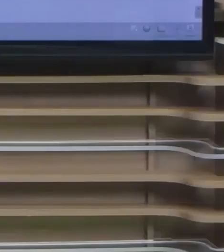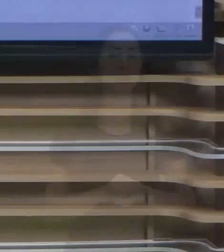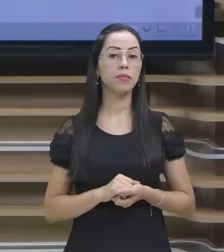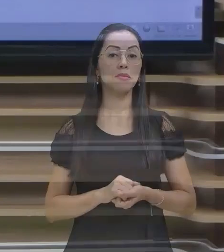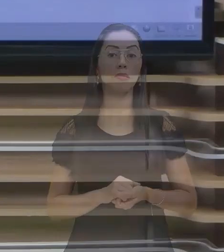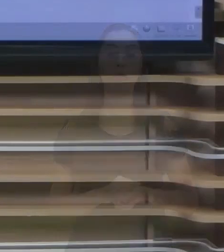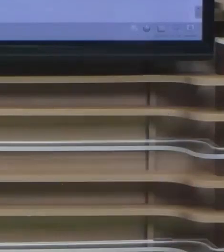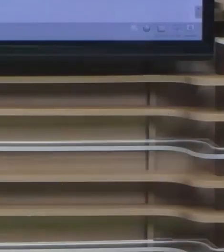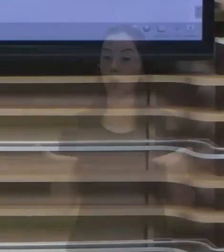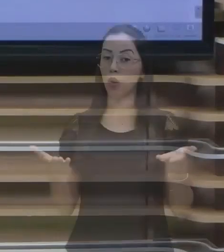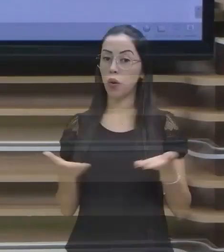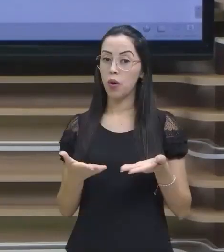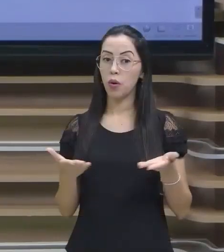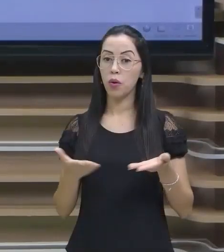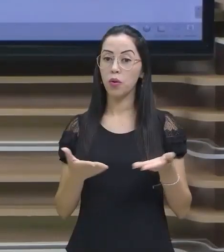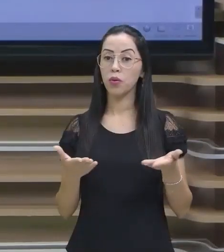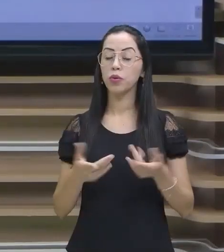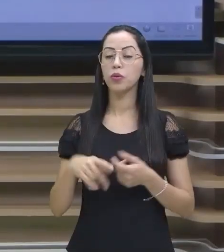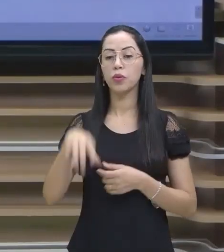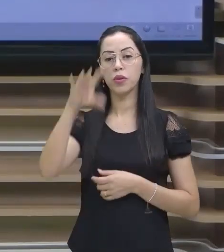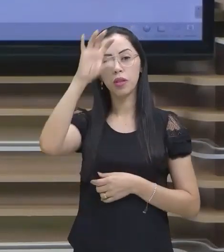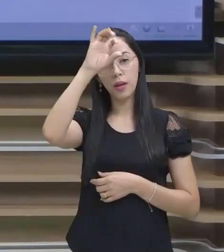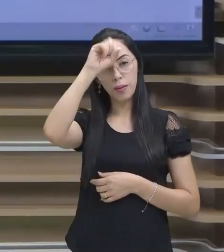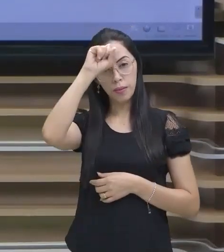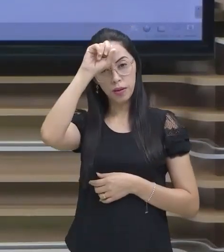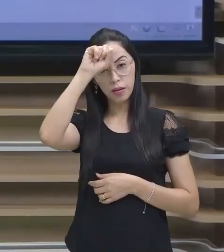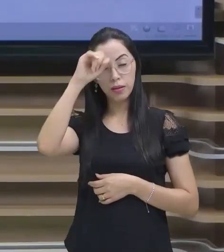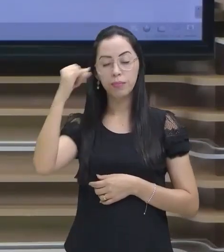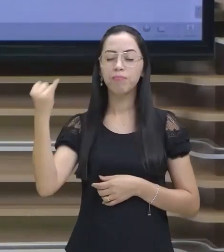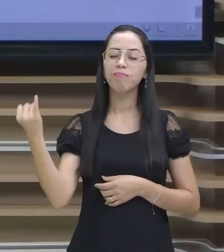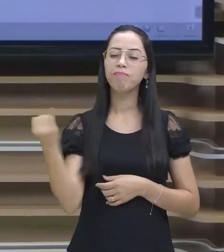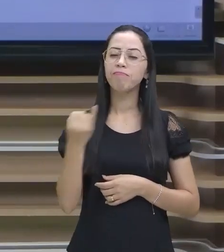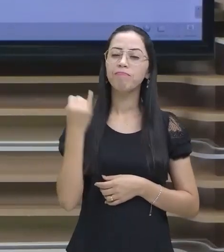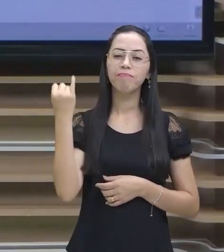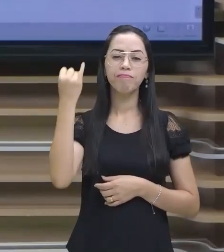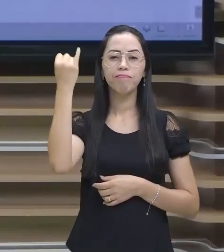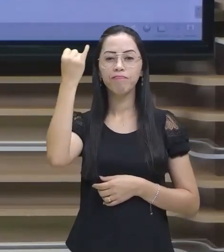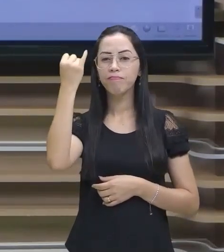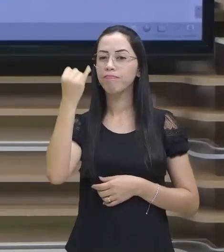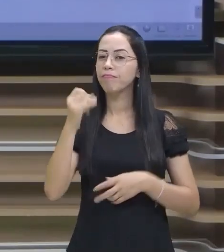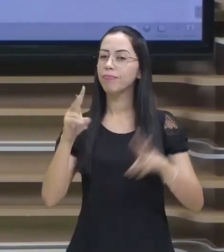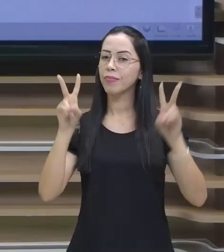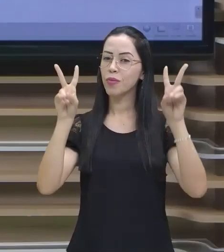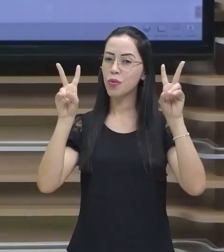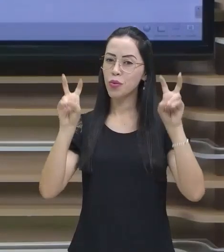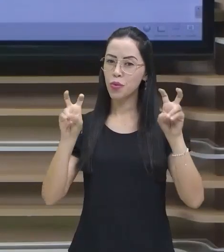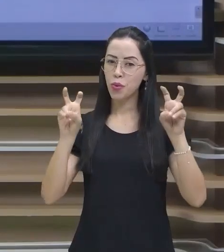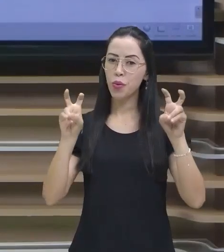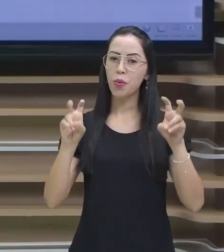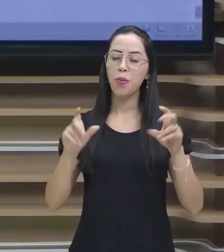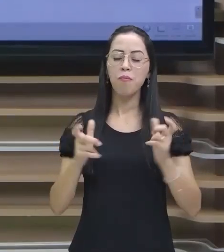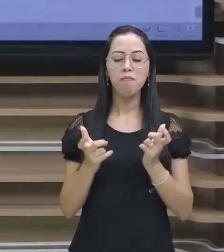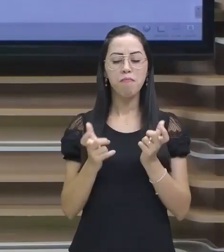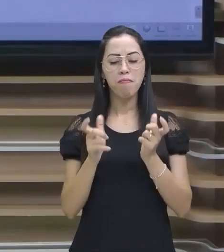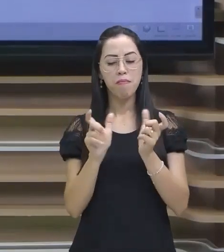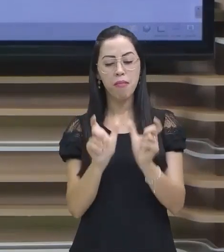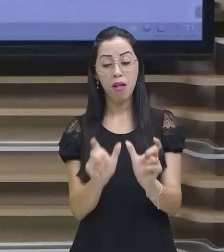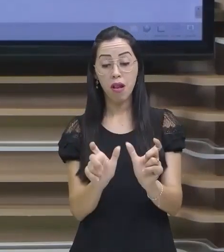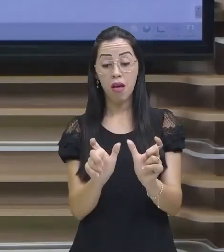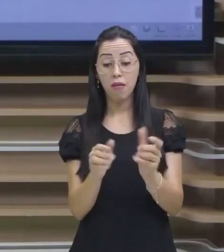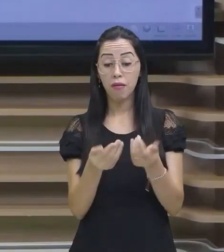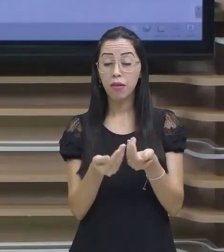Hoje nós aprendemos uma coisa muito importante, que é a segmentação das palavras em um texto, em uma frase, e que